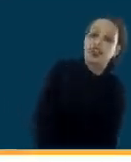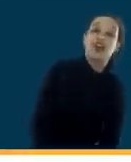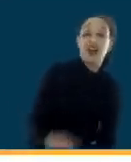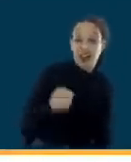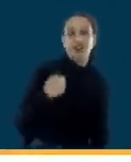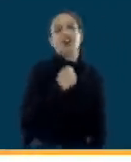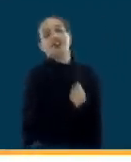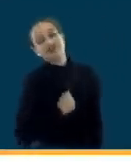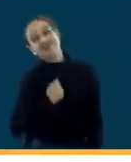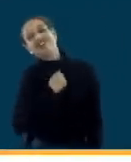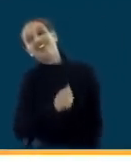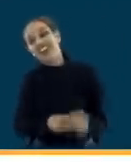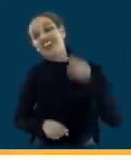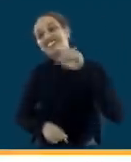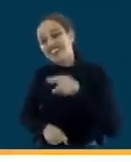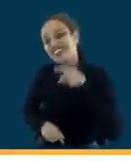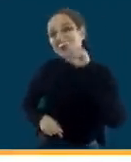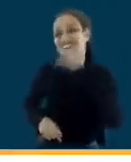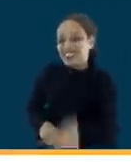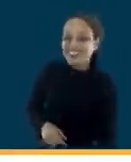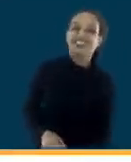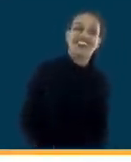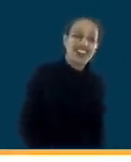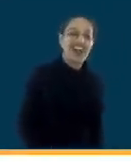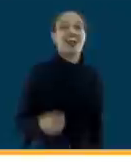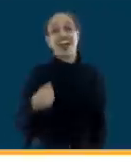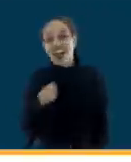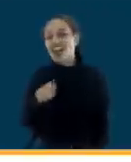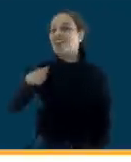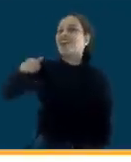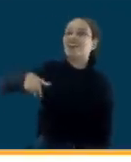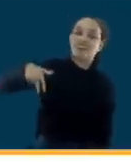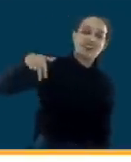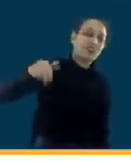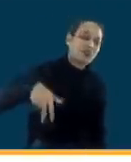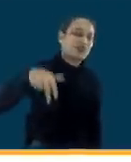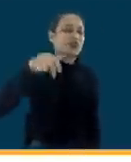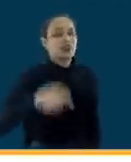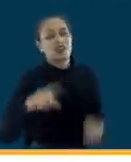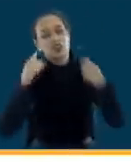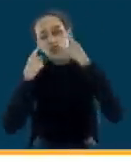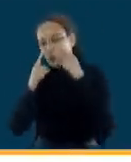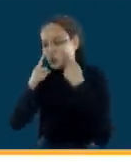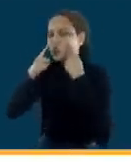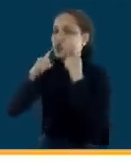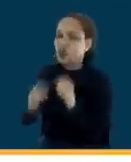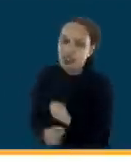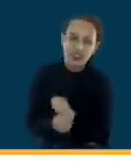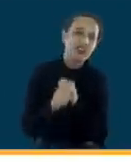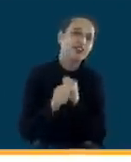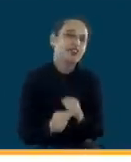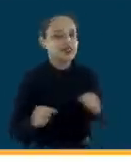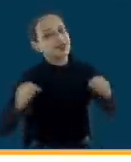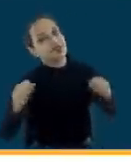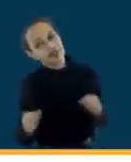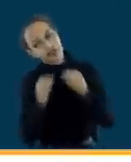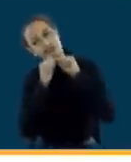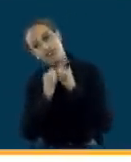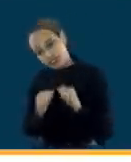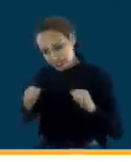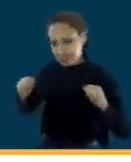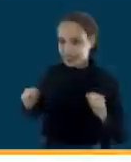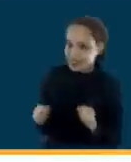sua, oi, no caminho eu vou chorar. Oi, lerê,